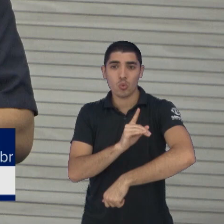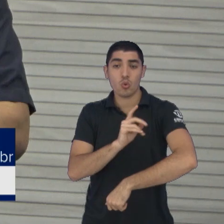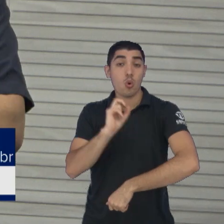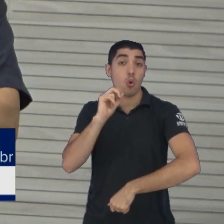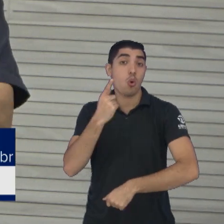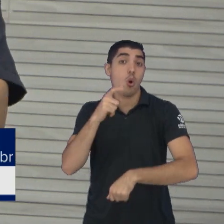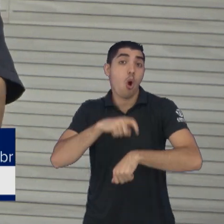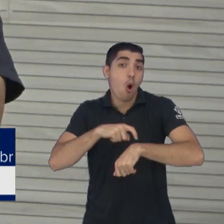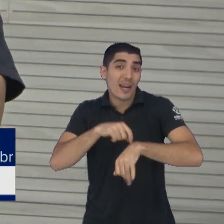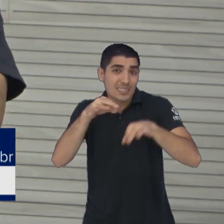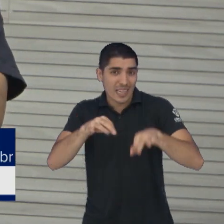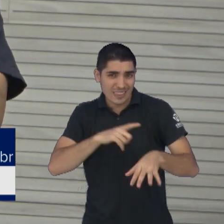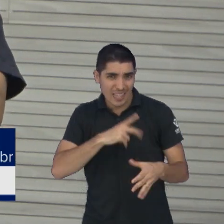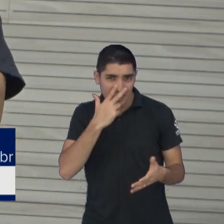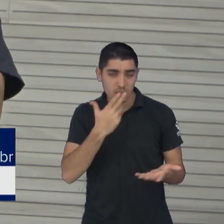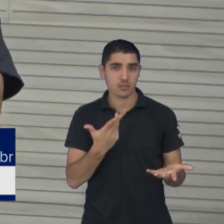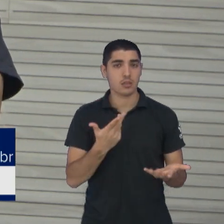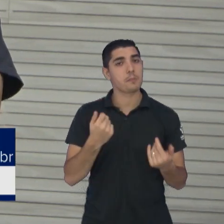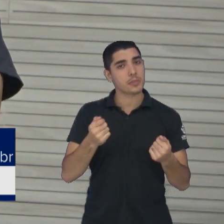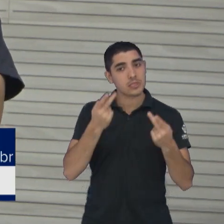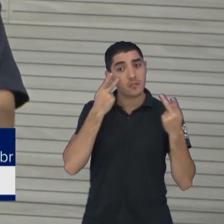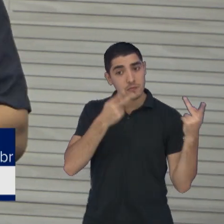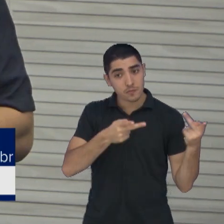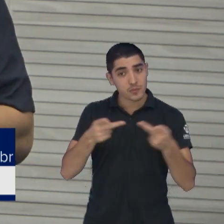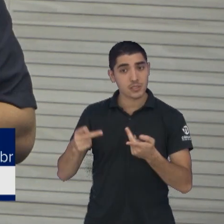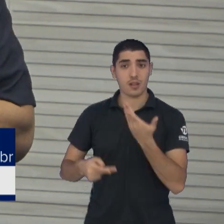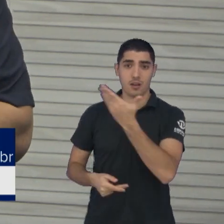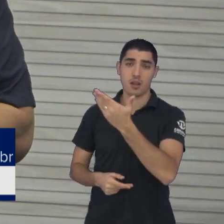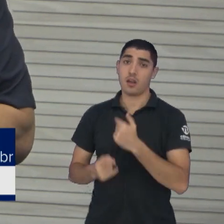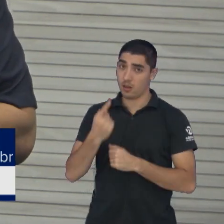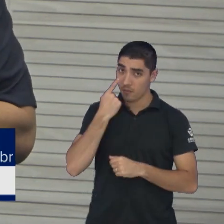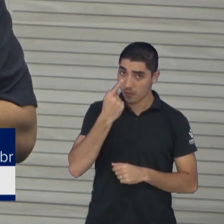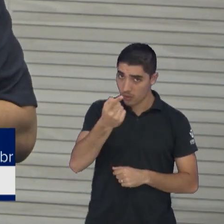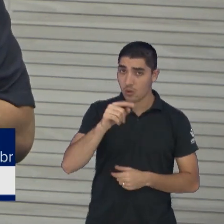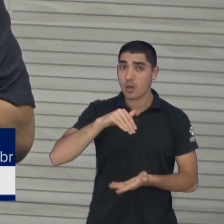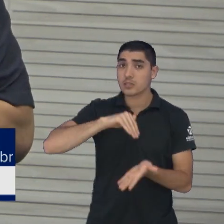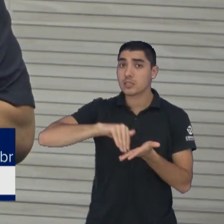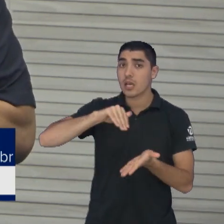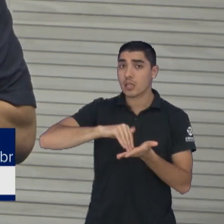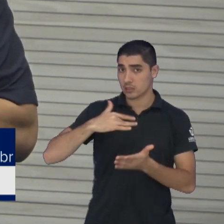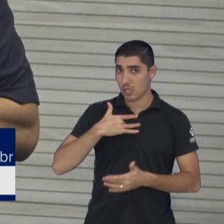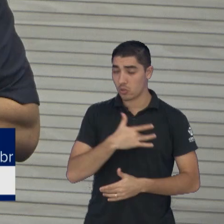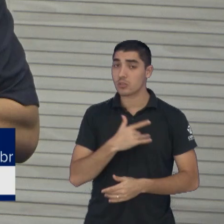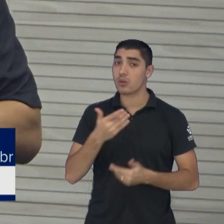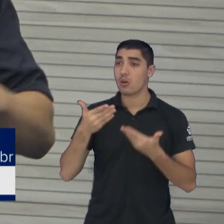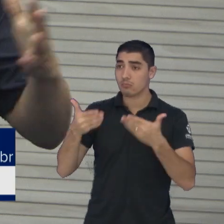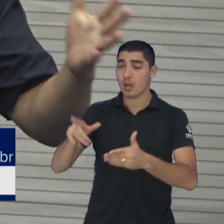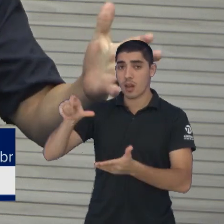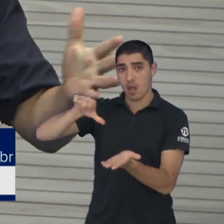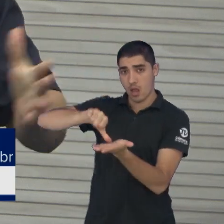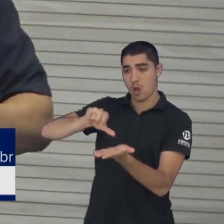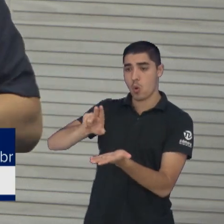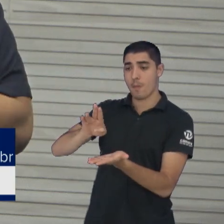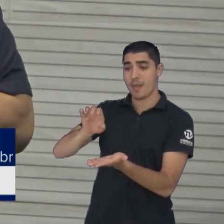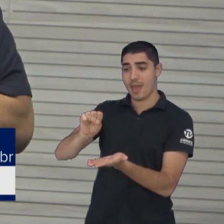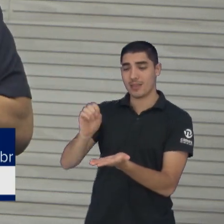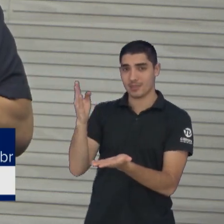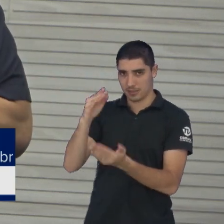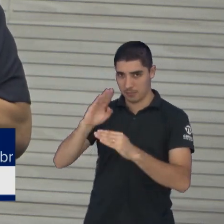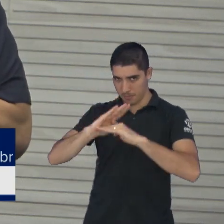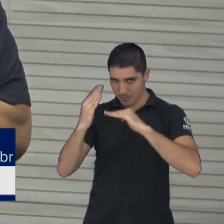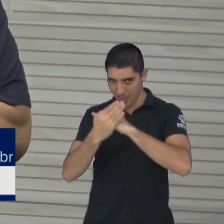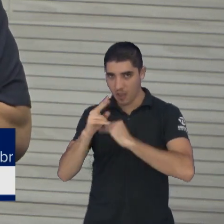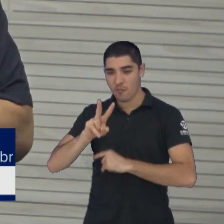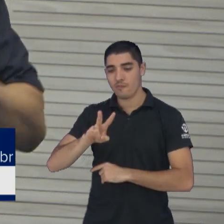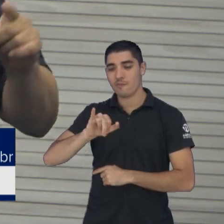Precisa fazer uma visita lá, viu, secretária? Visitar a UBS da Vila Paiva para auxiliar